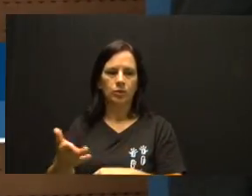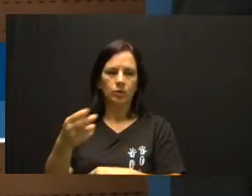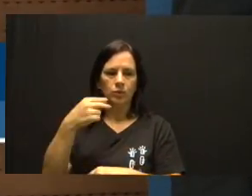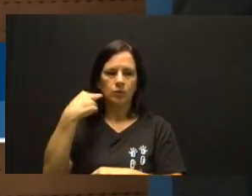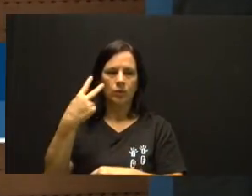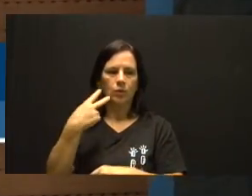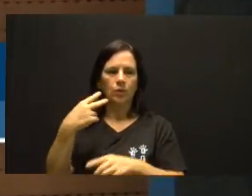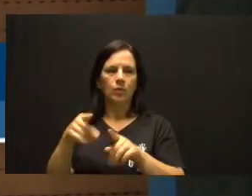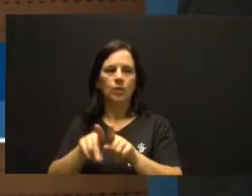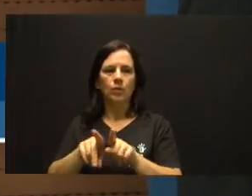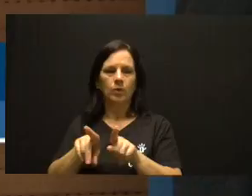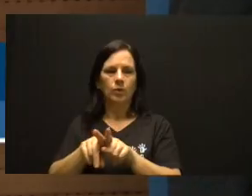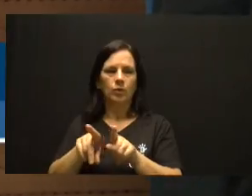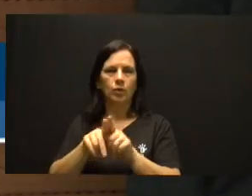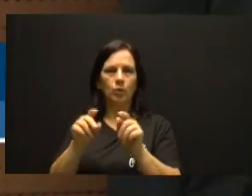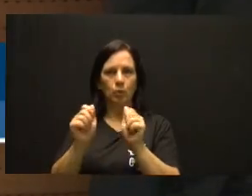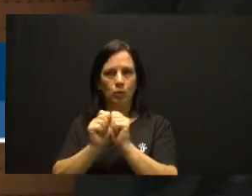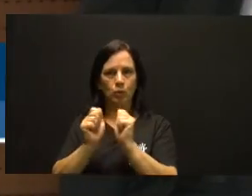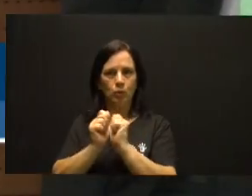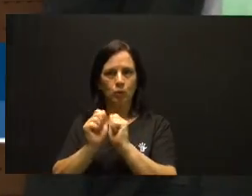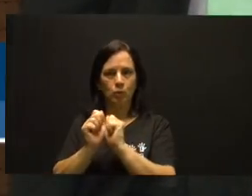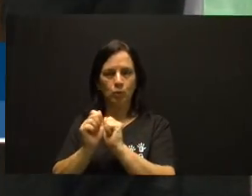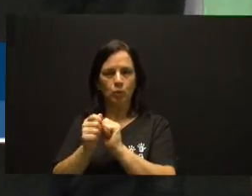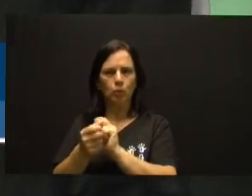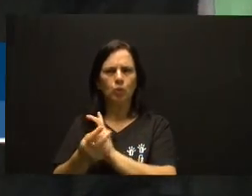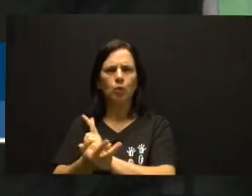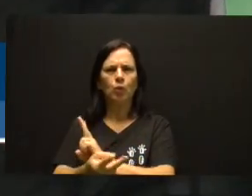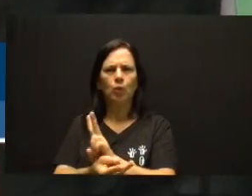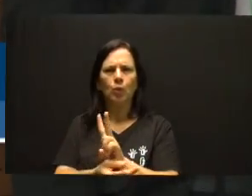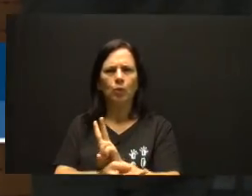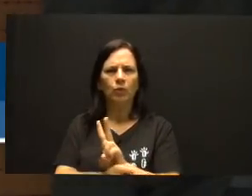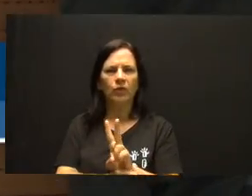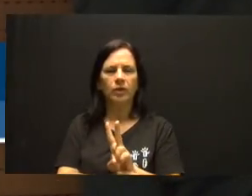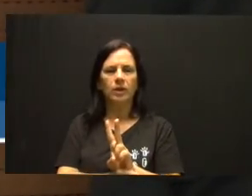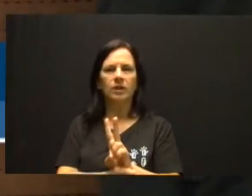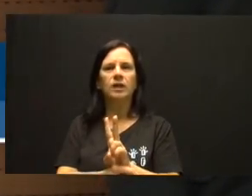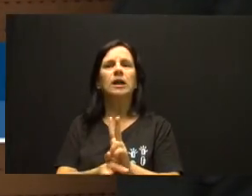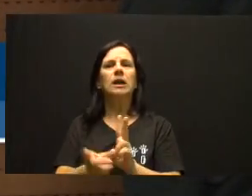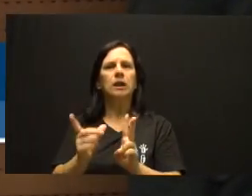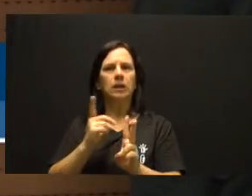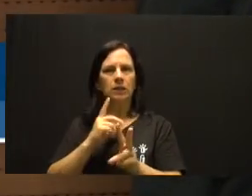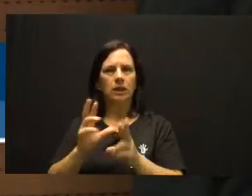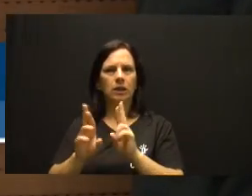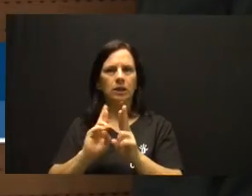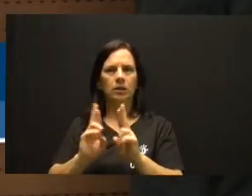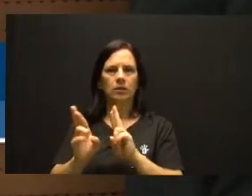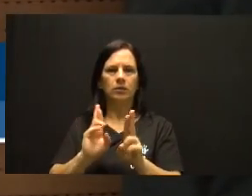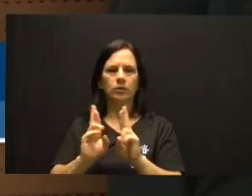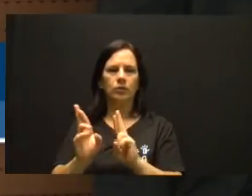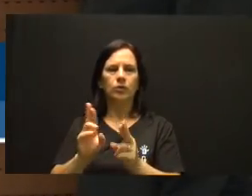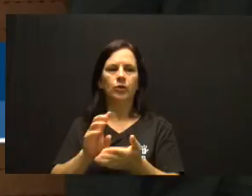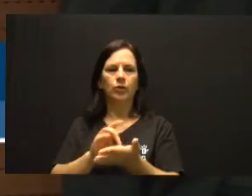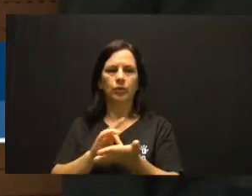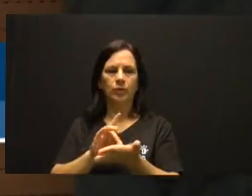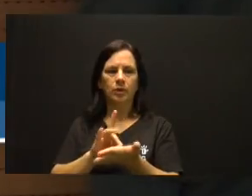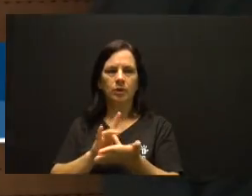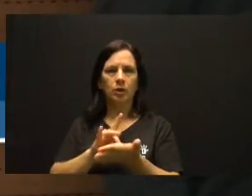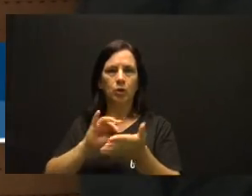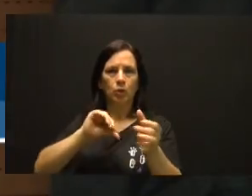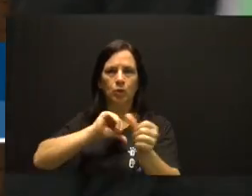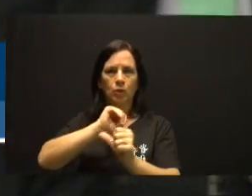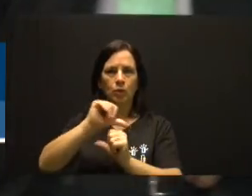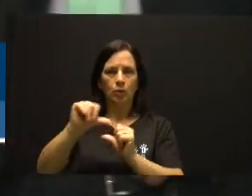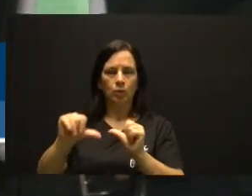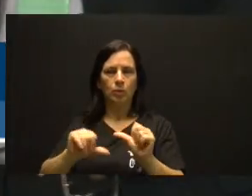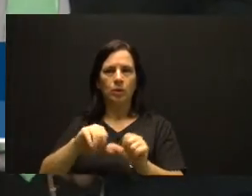que investiguem junto conosco essa possibilidade. Há denúncias sérias e isso pode estar alterando totalmente a tábua